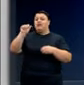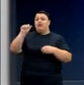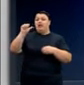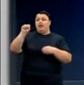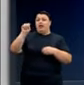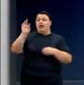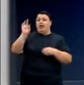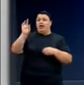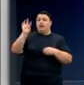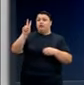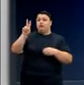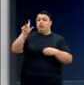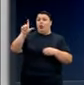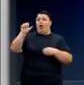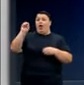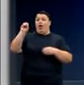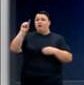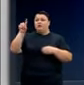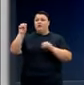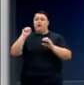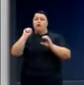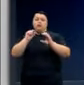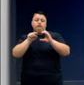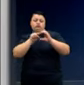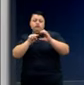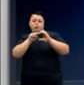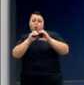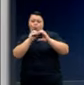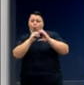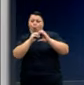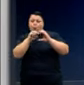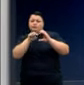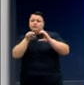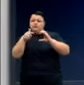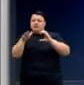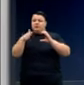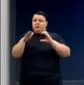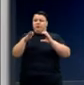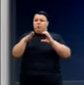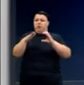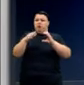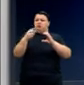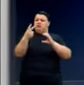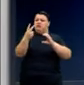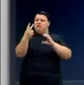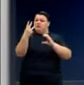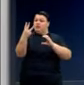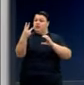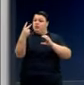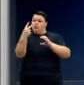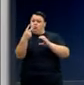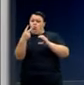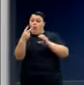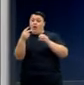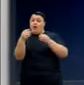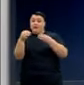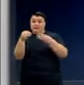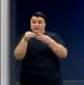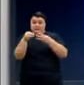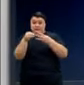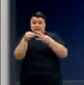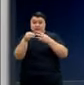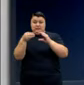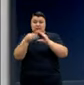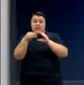né, onde o ovo vai estar entre mais ou menos 32 células, e isso ocorre nos humanos, né, entre